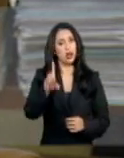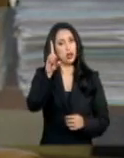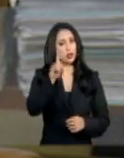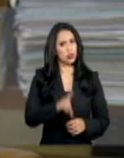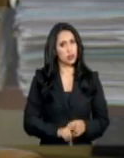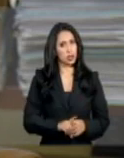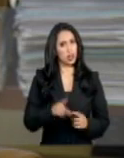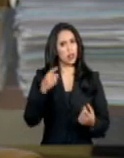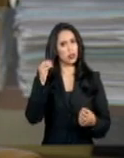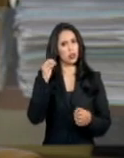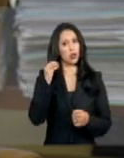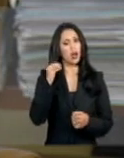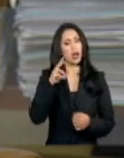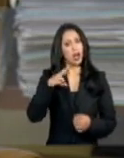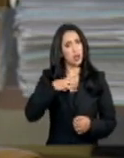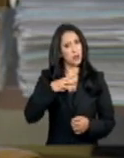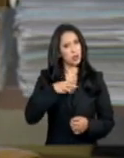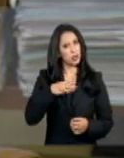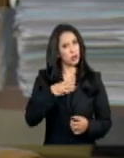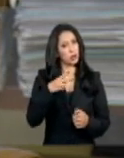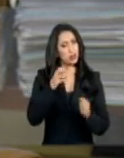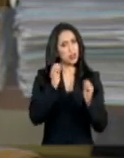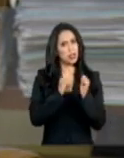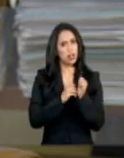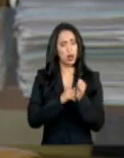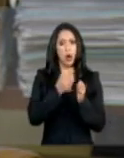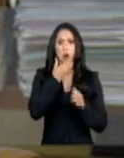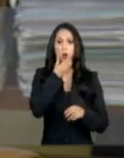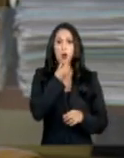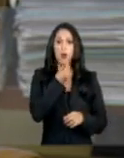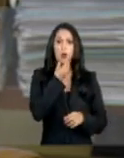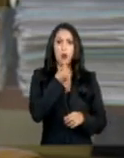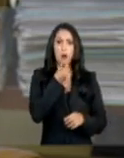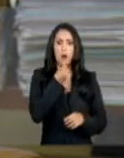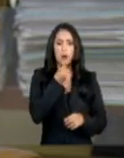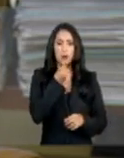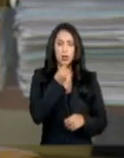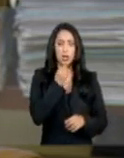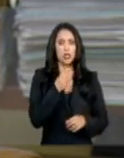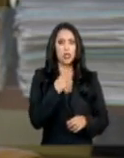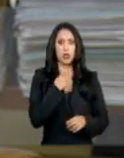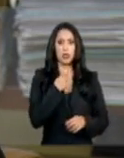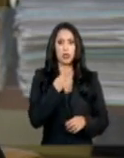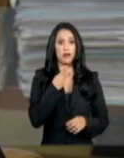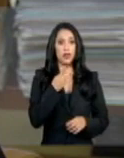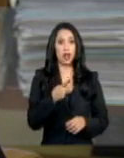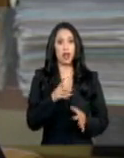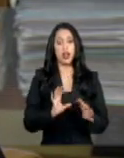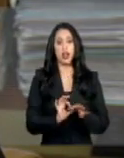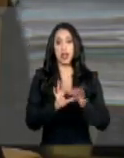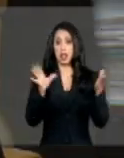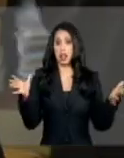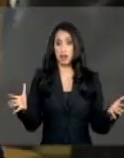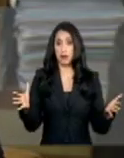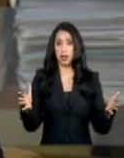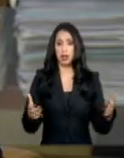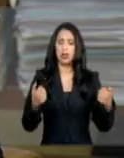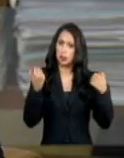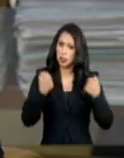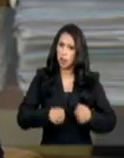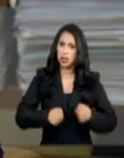intimidade nenhum homem pode ser considerado verdadeiramente livre se não dispuser de